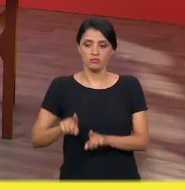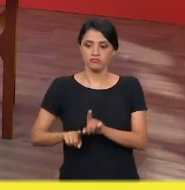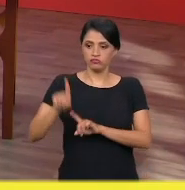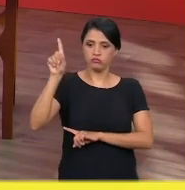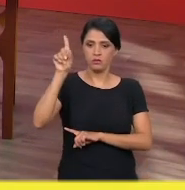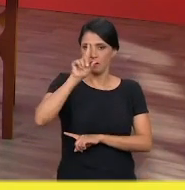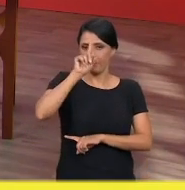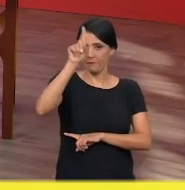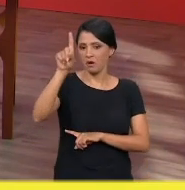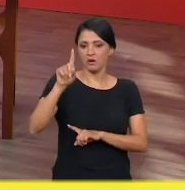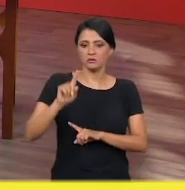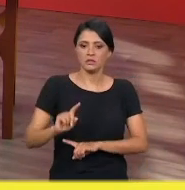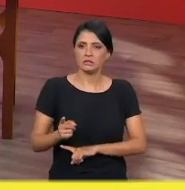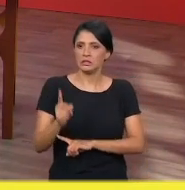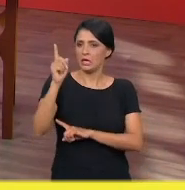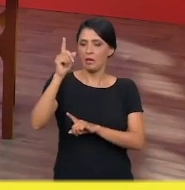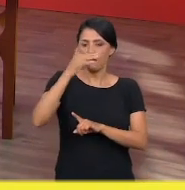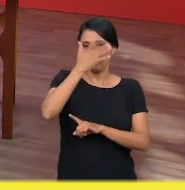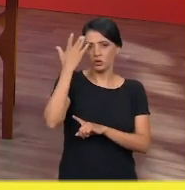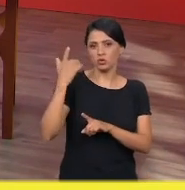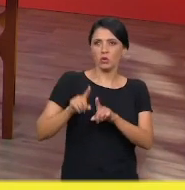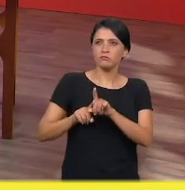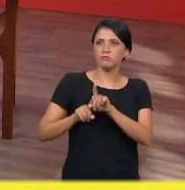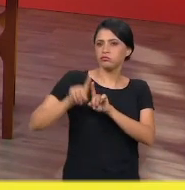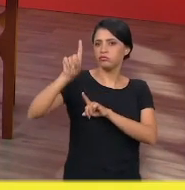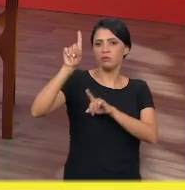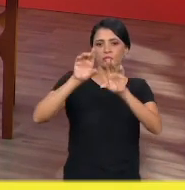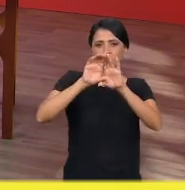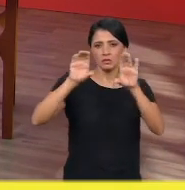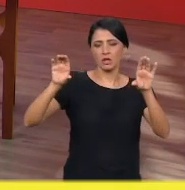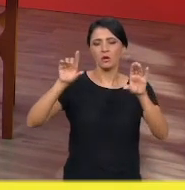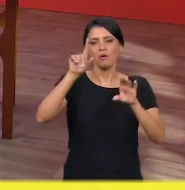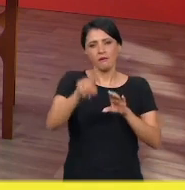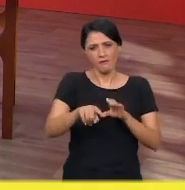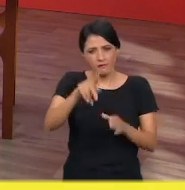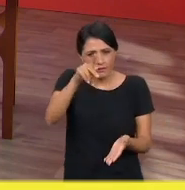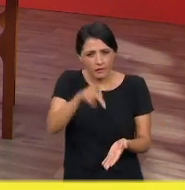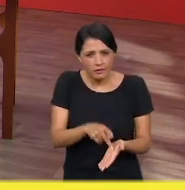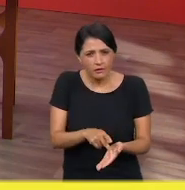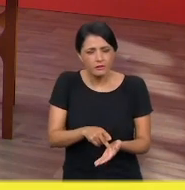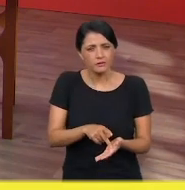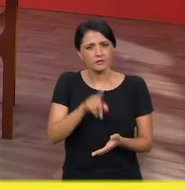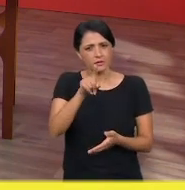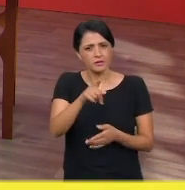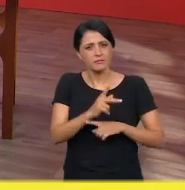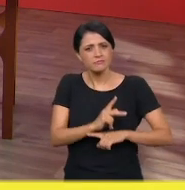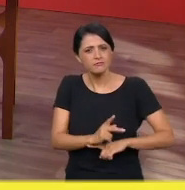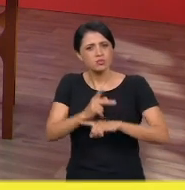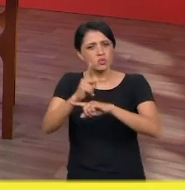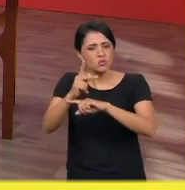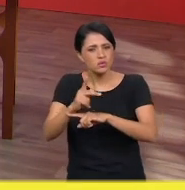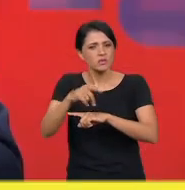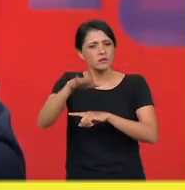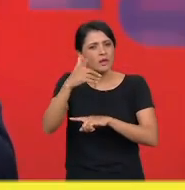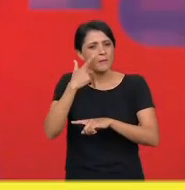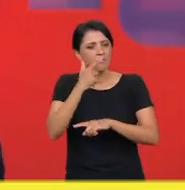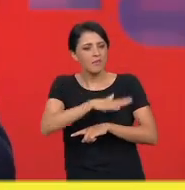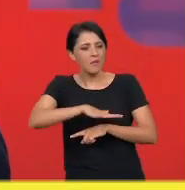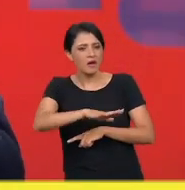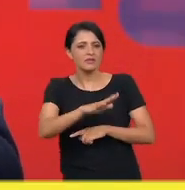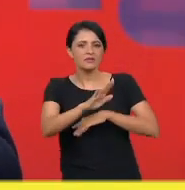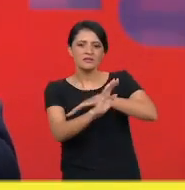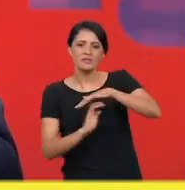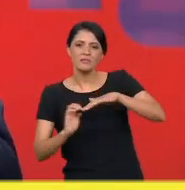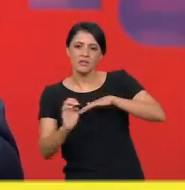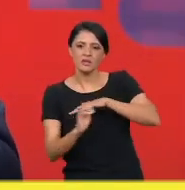manda satélites de pessoas e tal. É isso mesmo, essa busca está muito mais na mão de